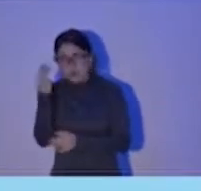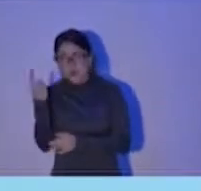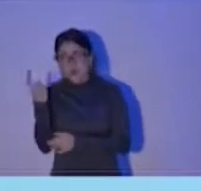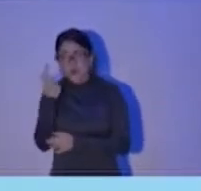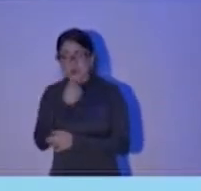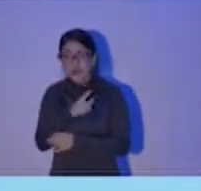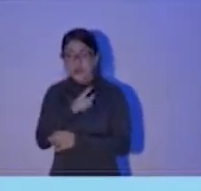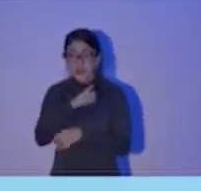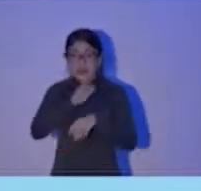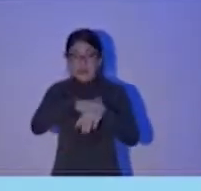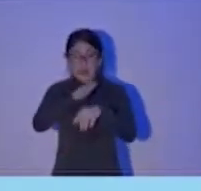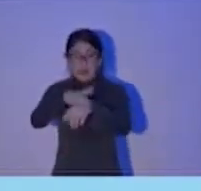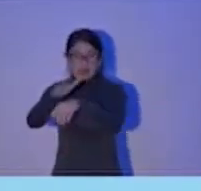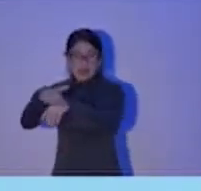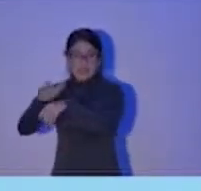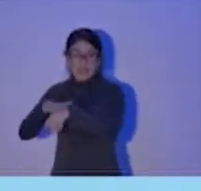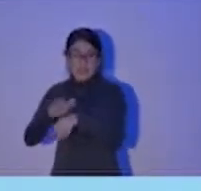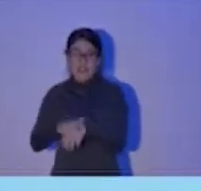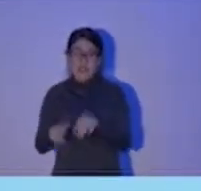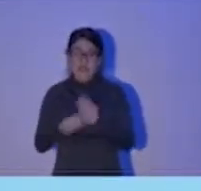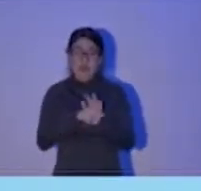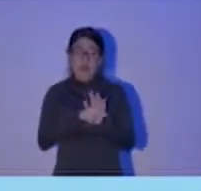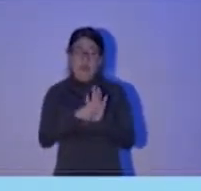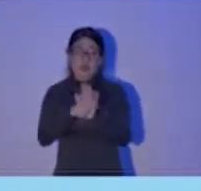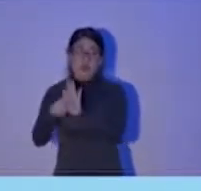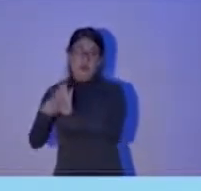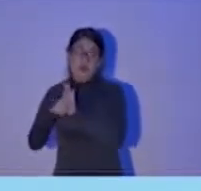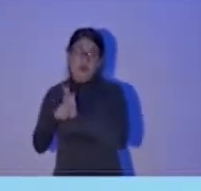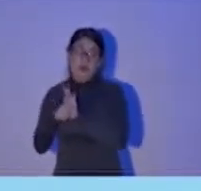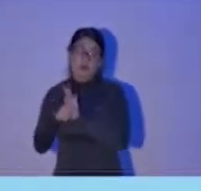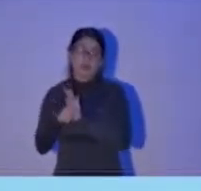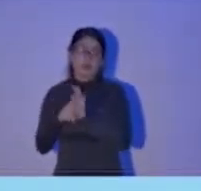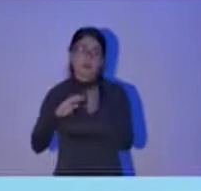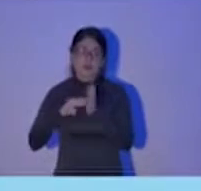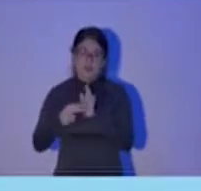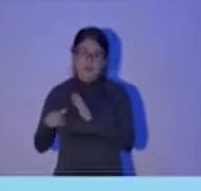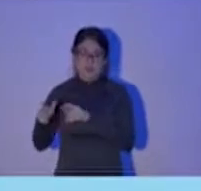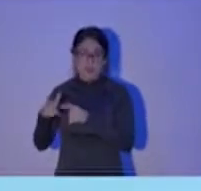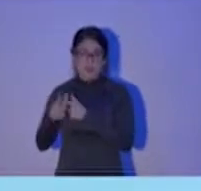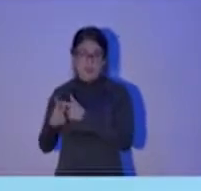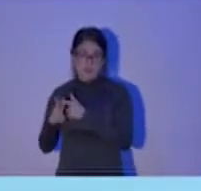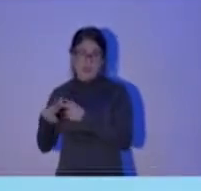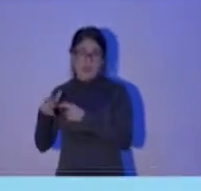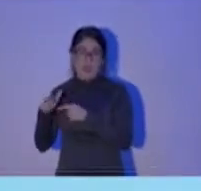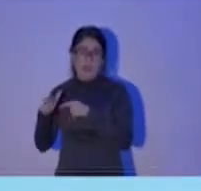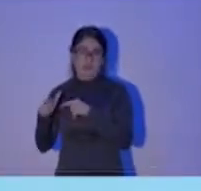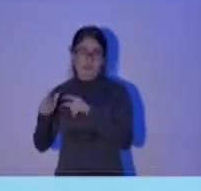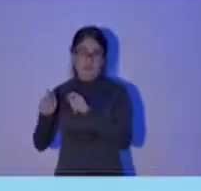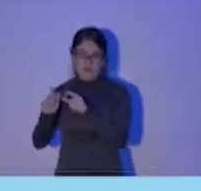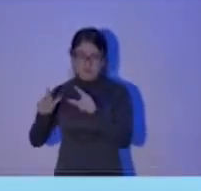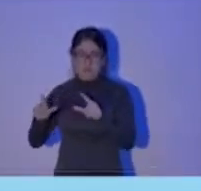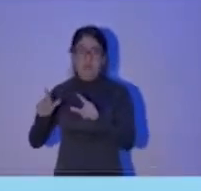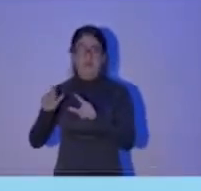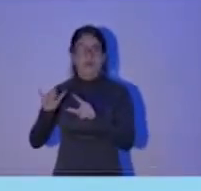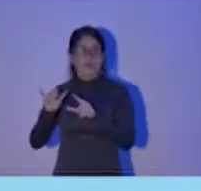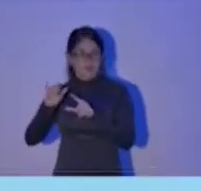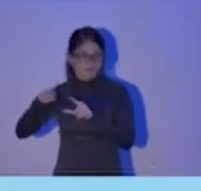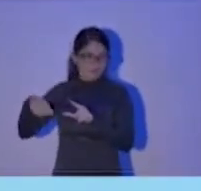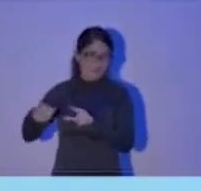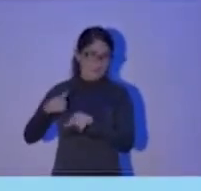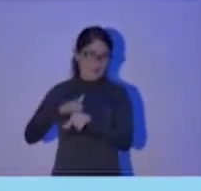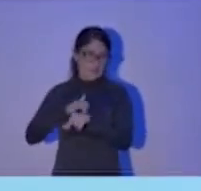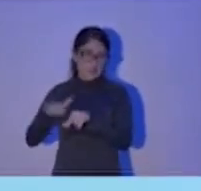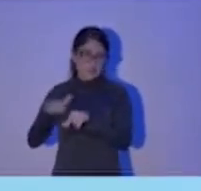seus percursos a partir daquele conteúdo. Essa é uma ferramenta estratégica que nós pretendemos fortalecer ainda mais a partir de